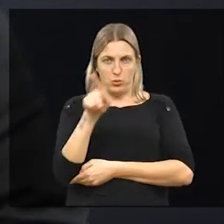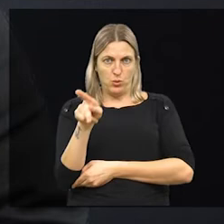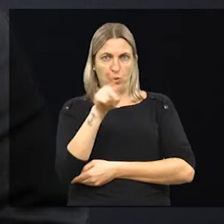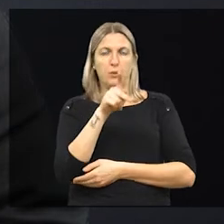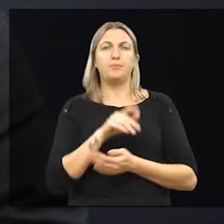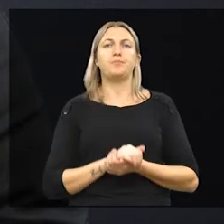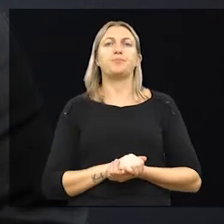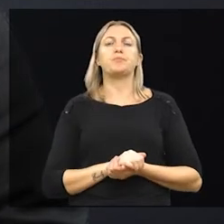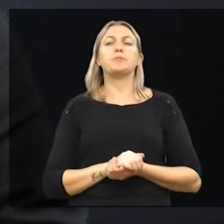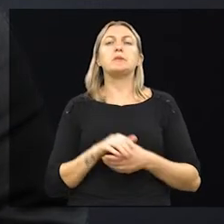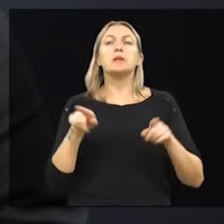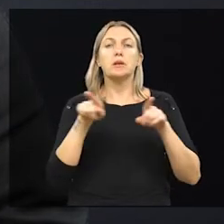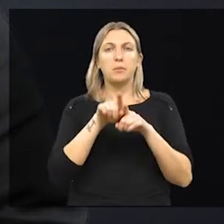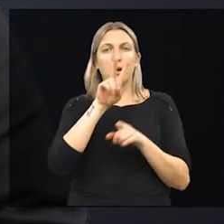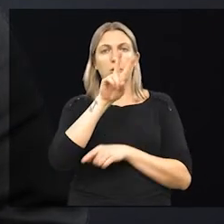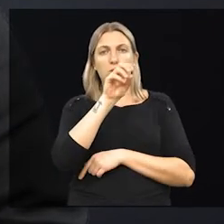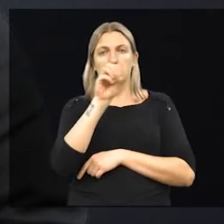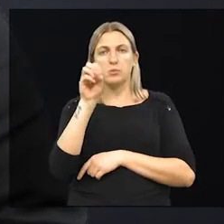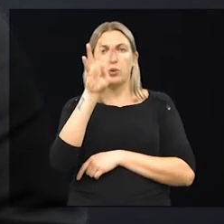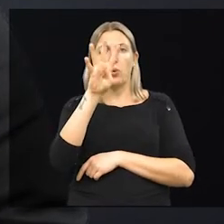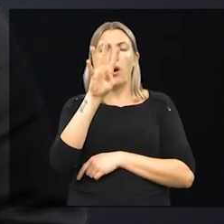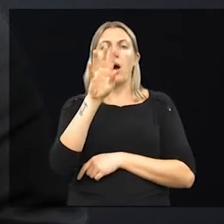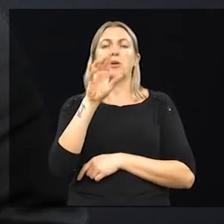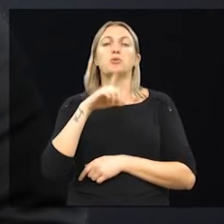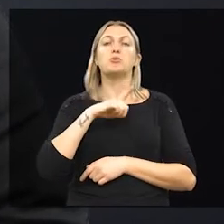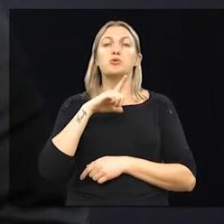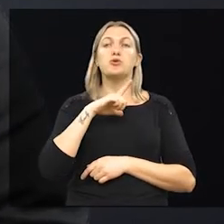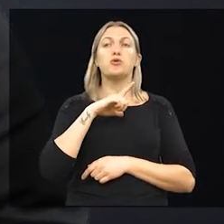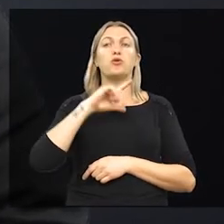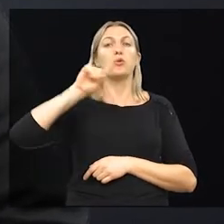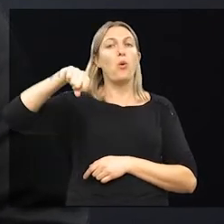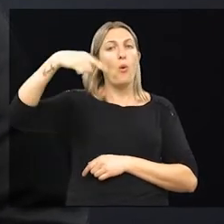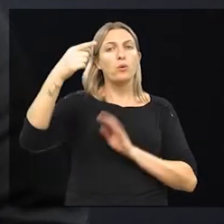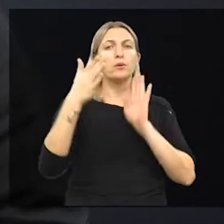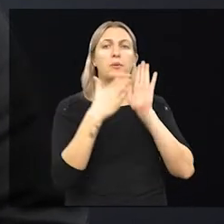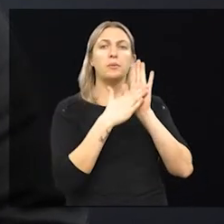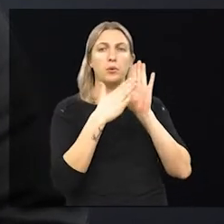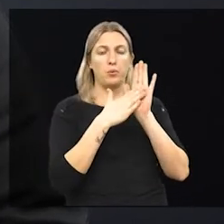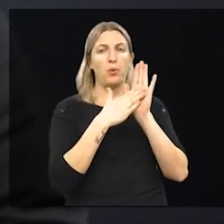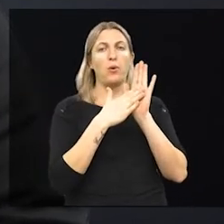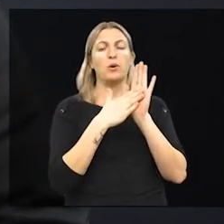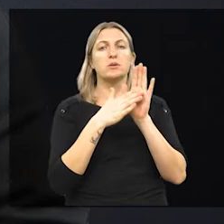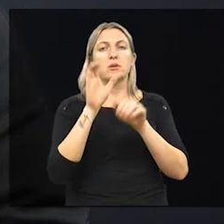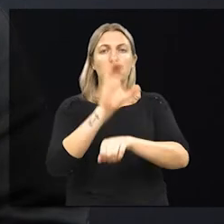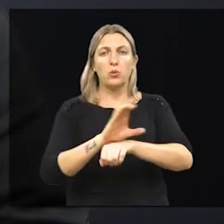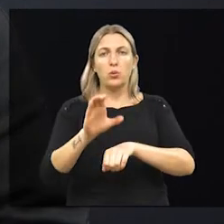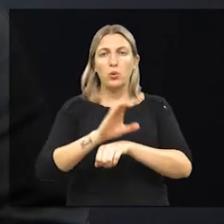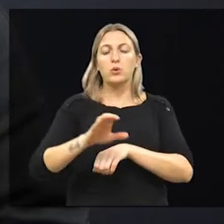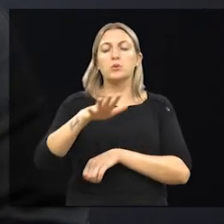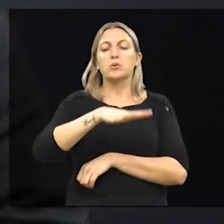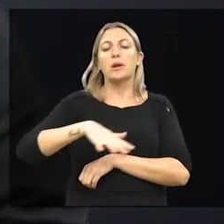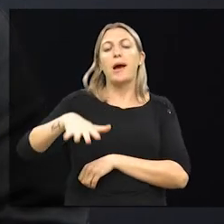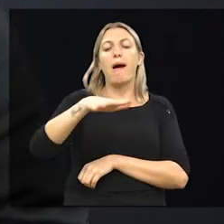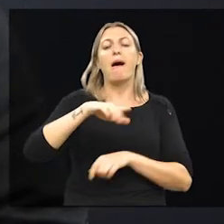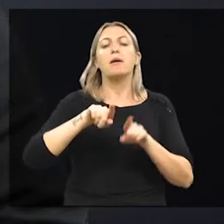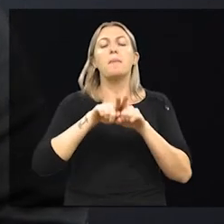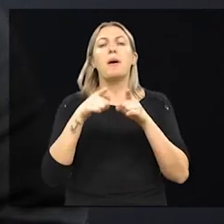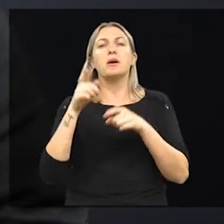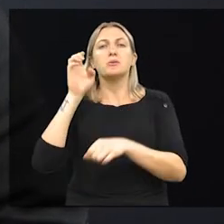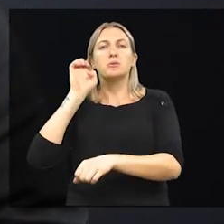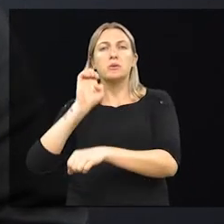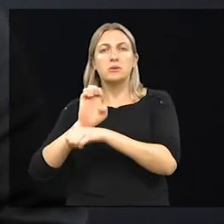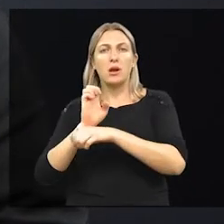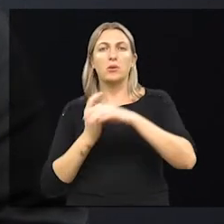aumentou significativamente então eu fiquei somente na área da docência é no mesmo ano recebeu